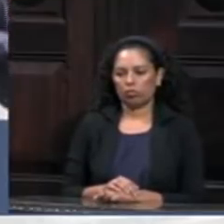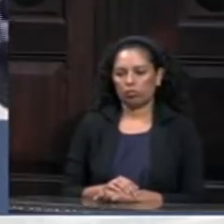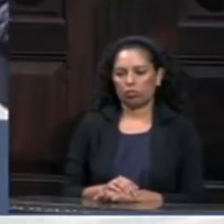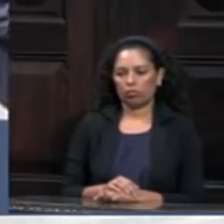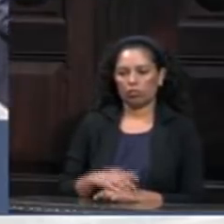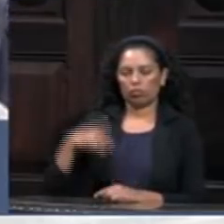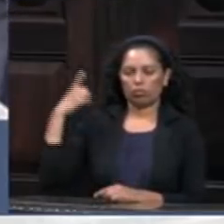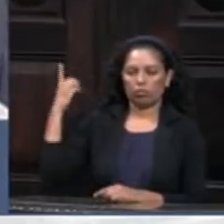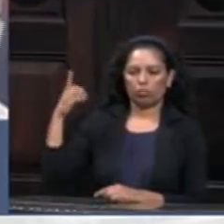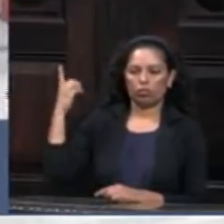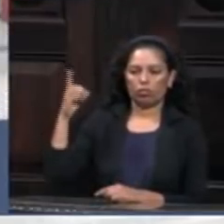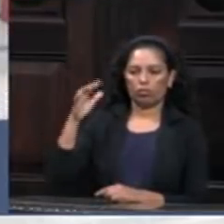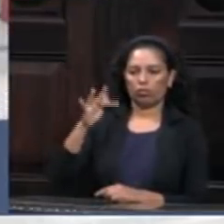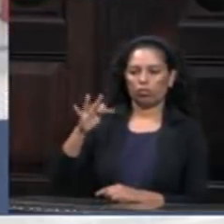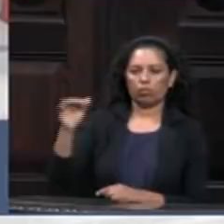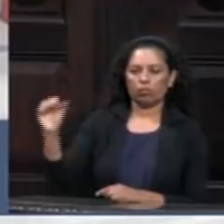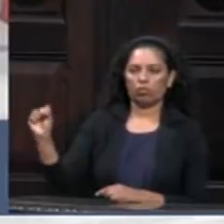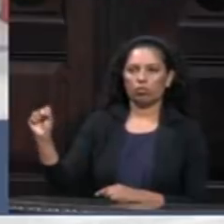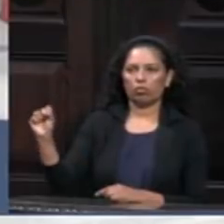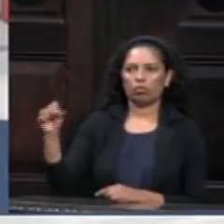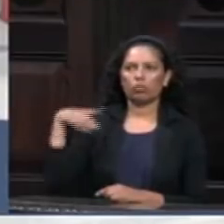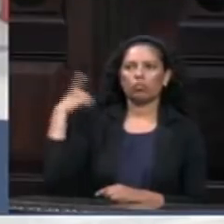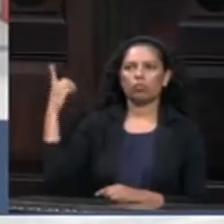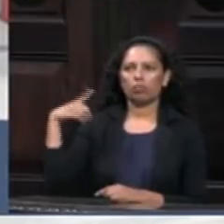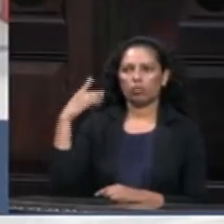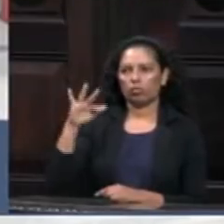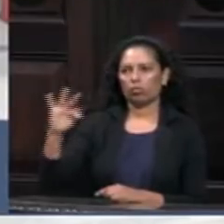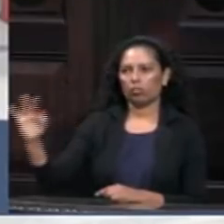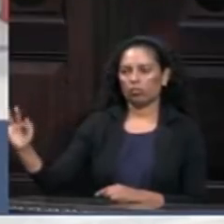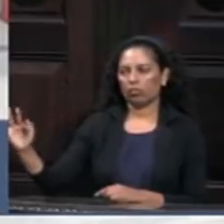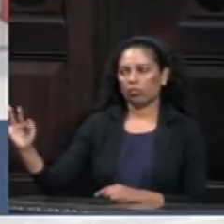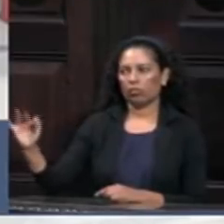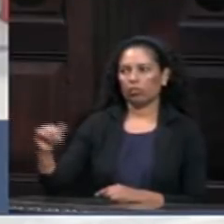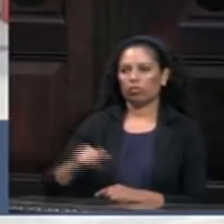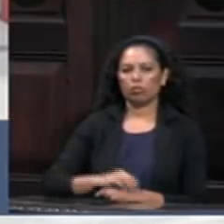Deputado Flávio. Deputado Flávio.